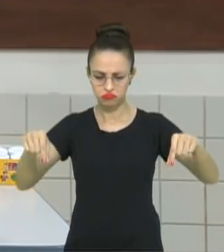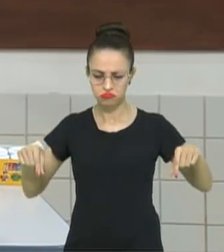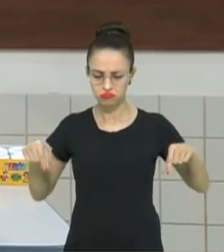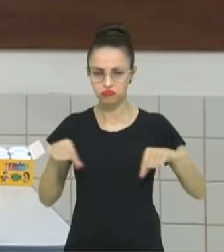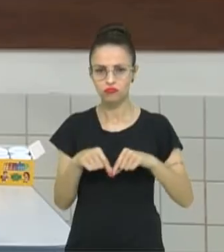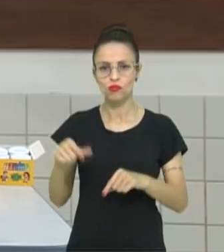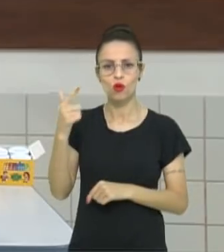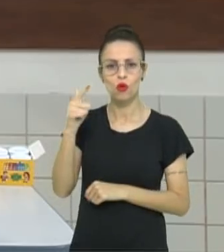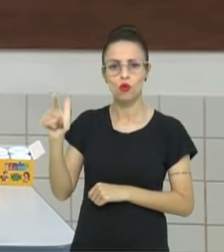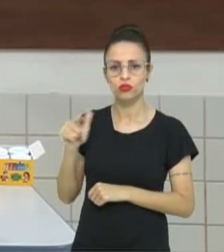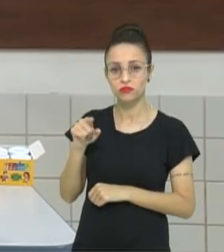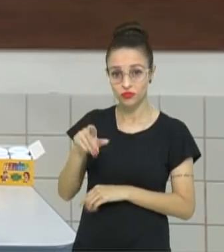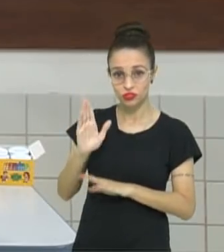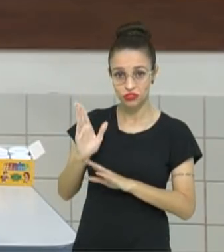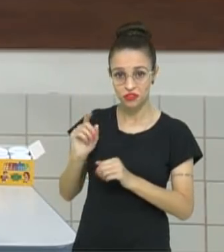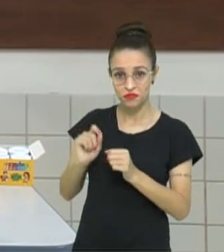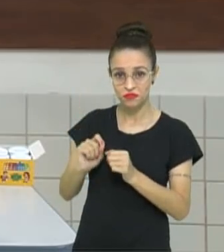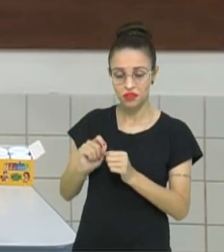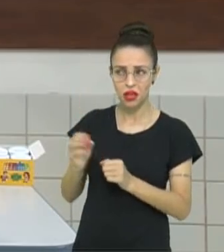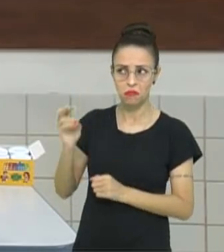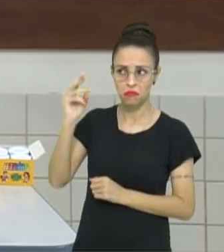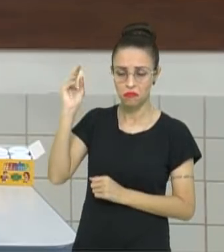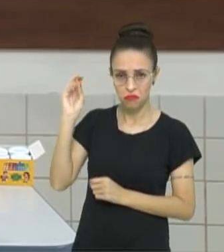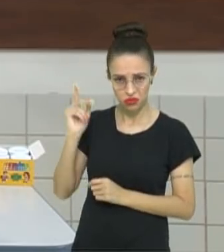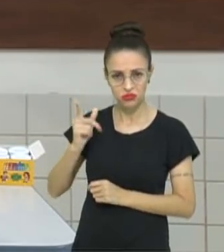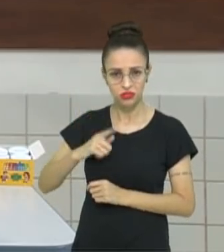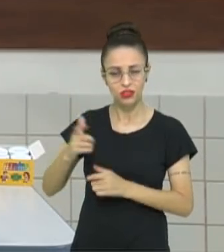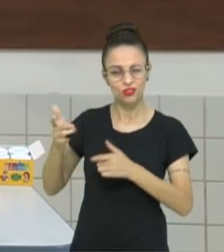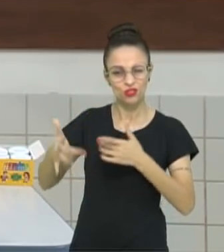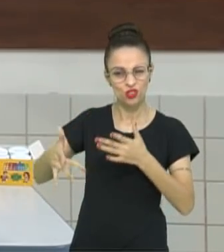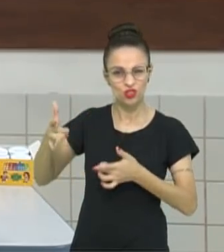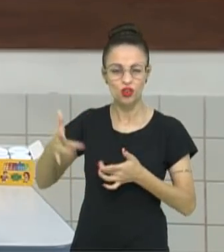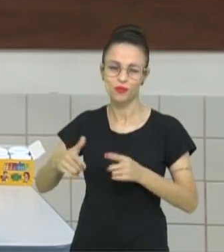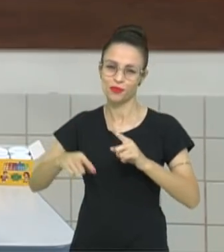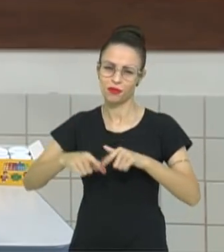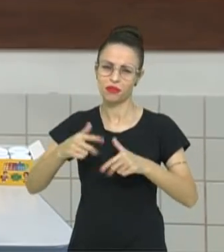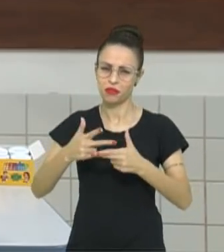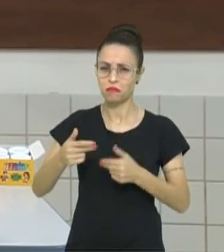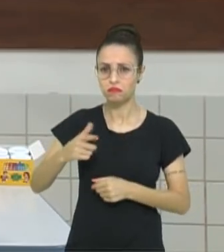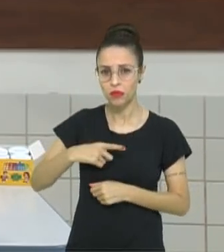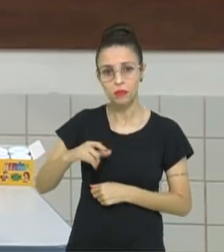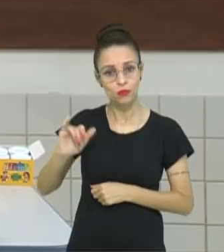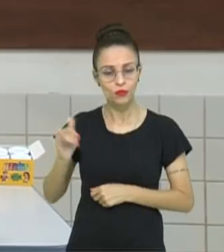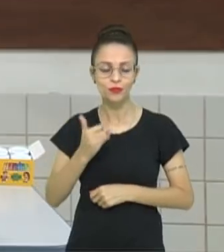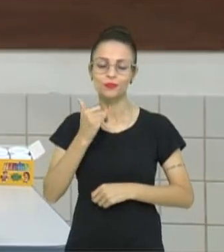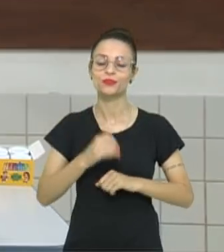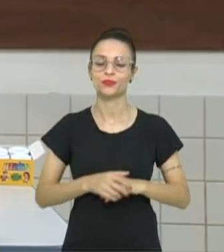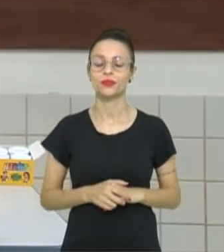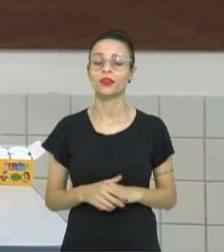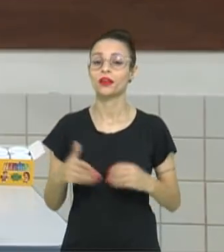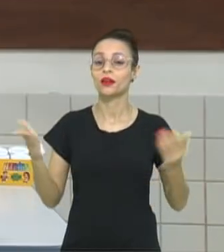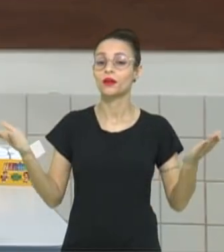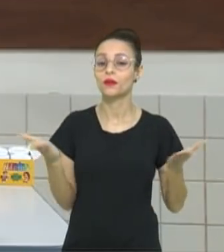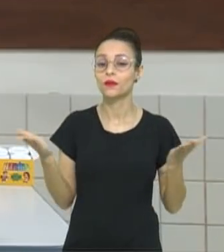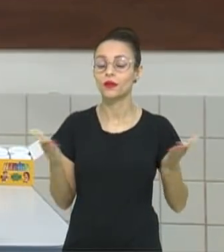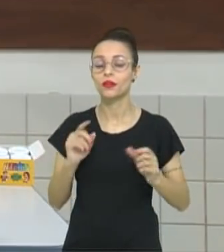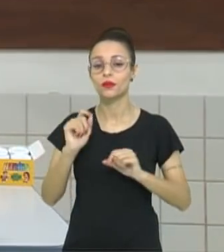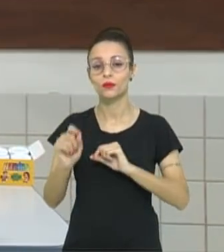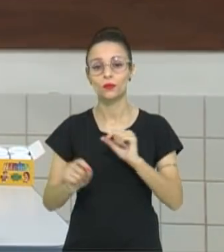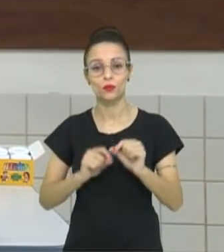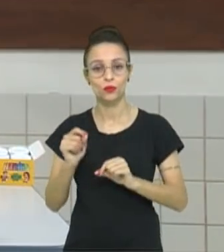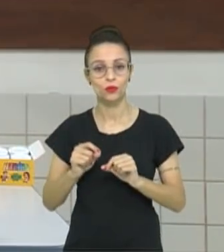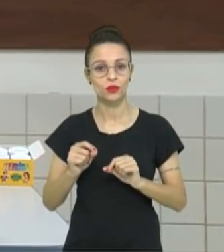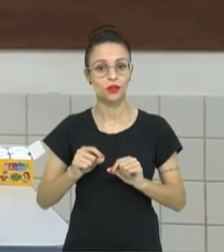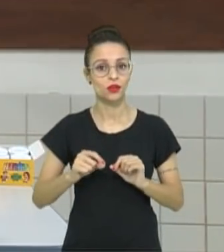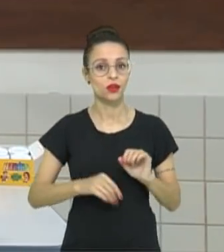exercício, né, ou outra maquete que você tenha feito antigamente, né? A gente sempre sobra alguns materiais, né? Então agora nós vamos, né,